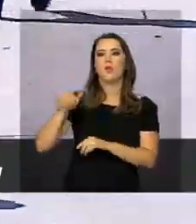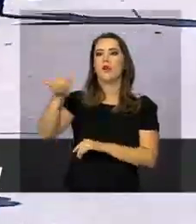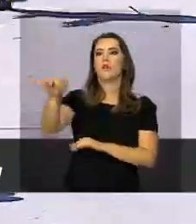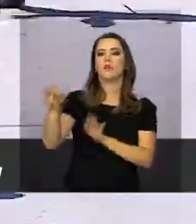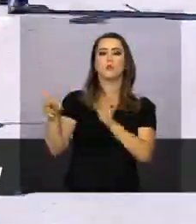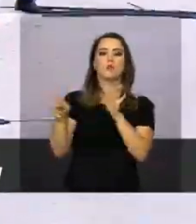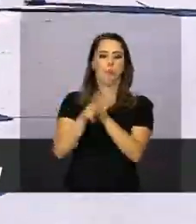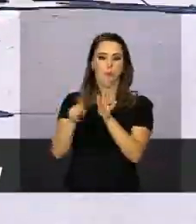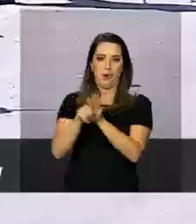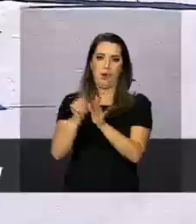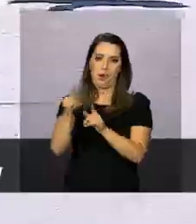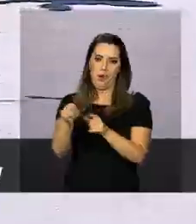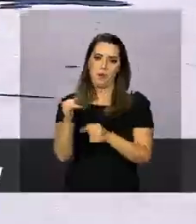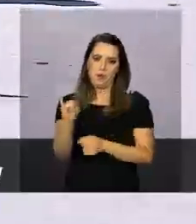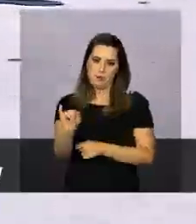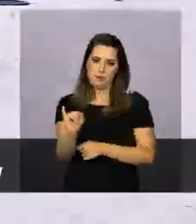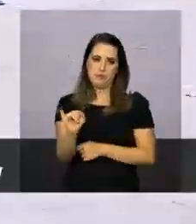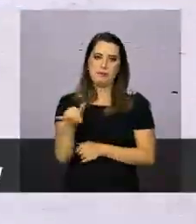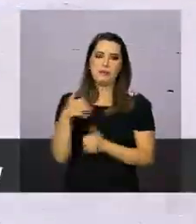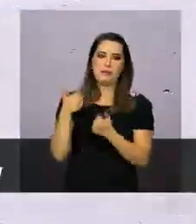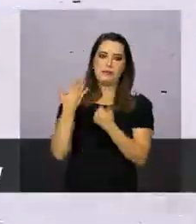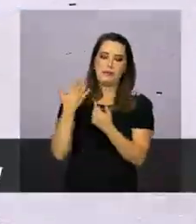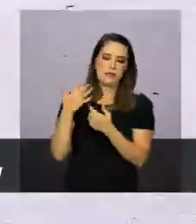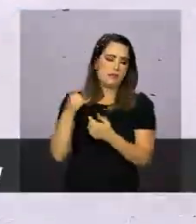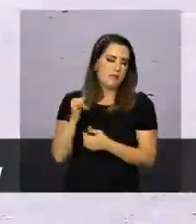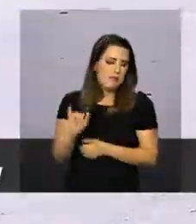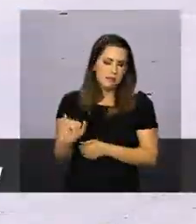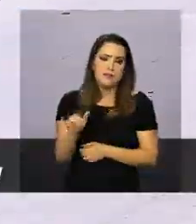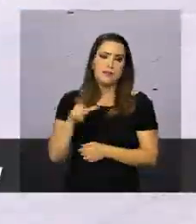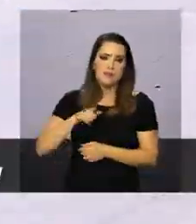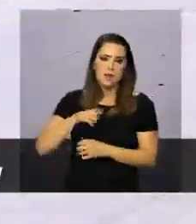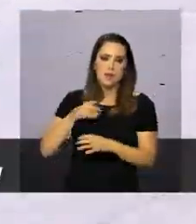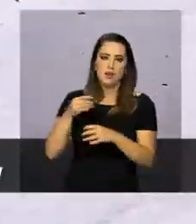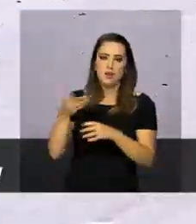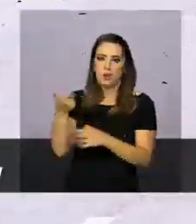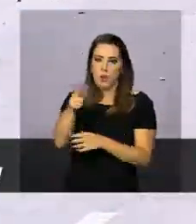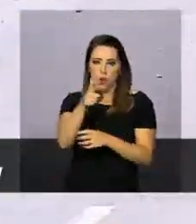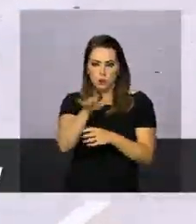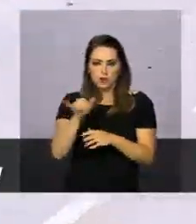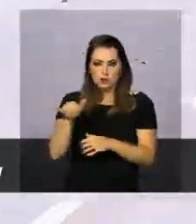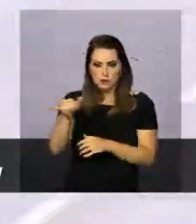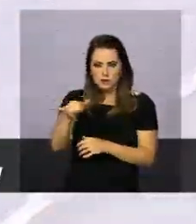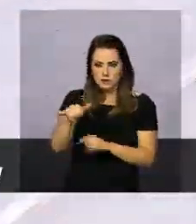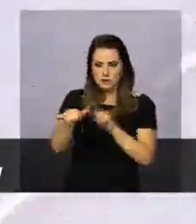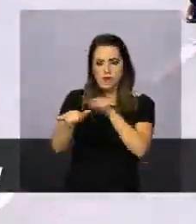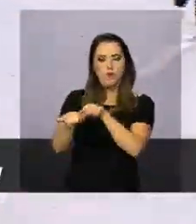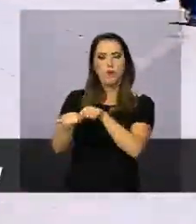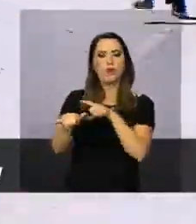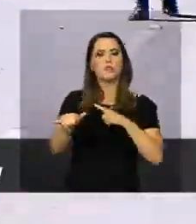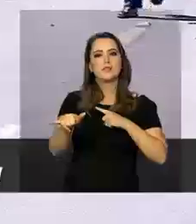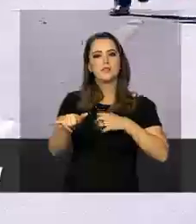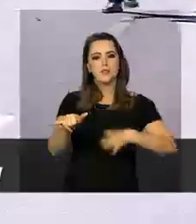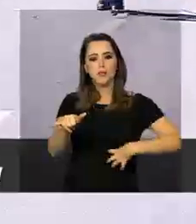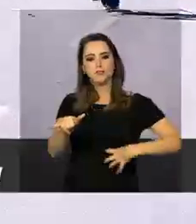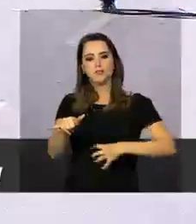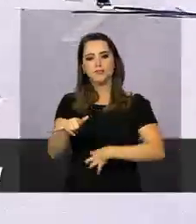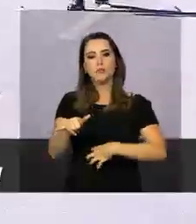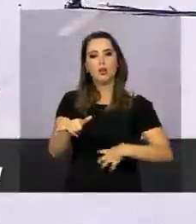tem preferência em desde o acionamento dos motores até a entrega do órgão em si. Então,